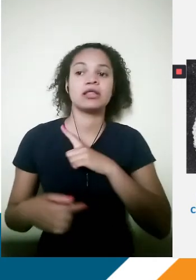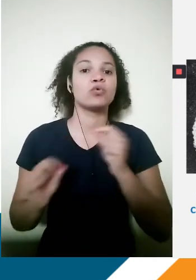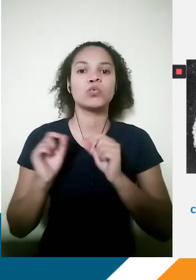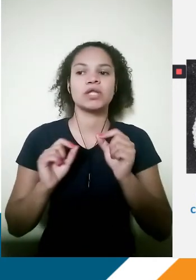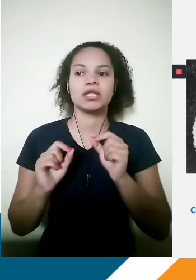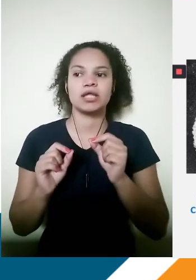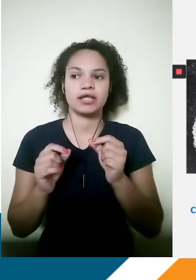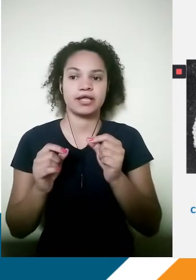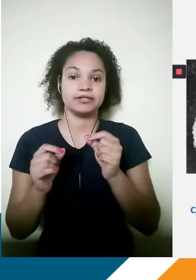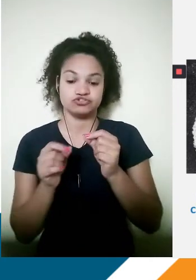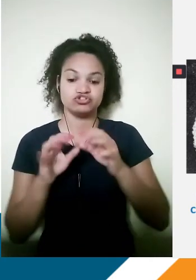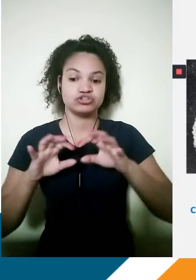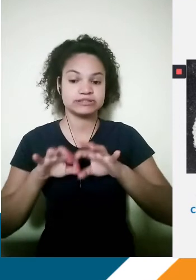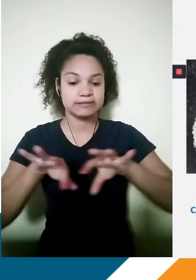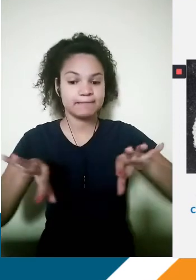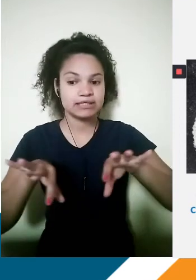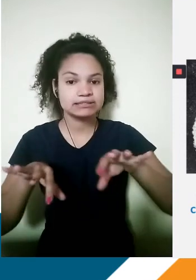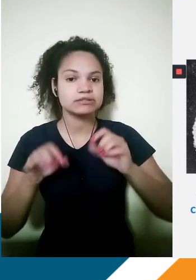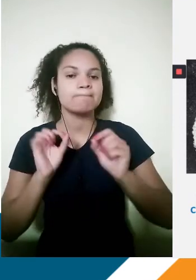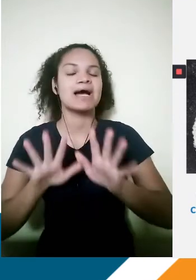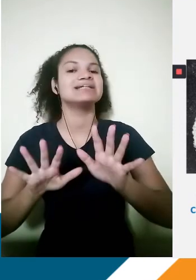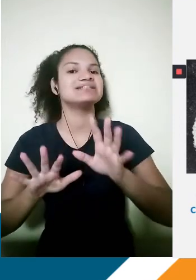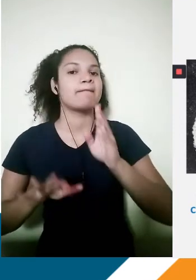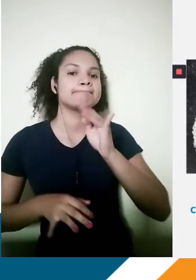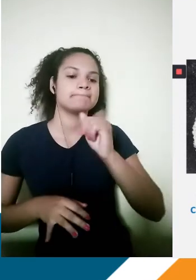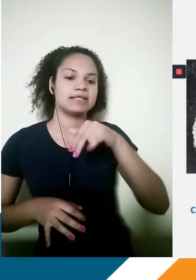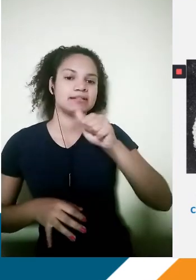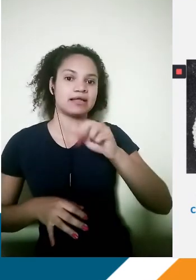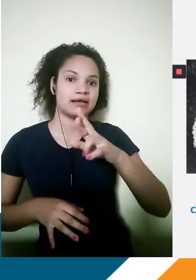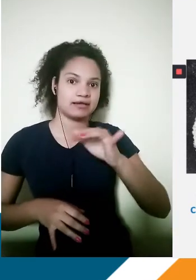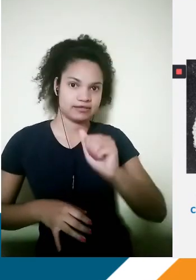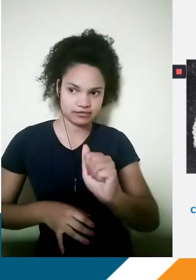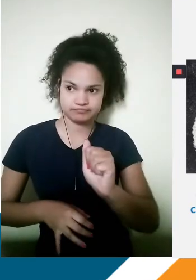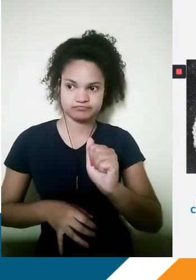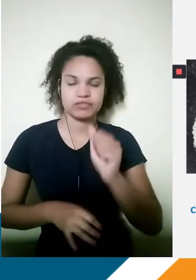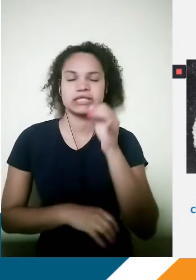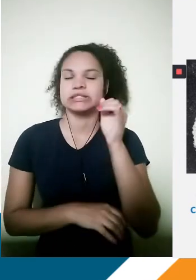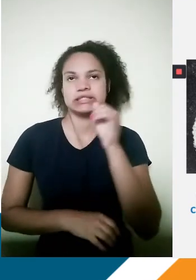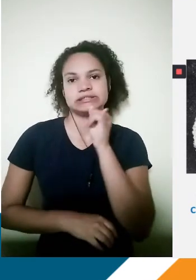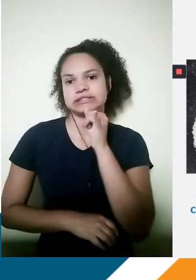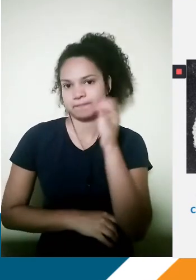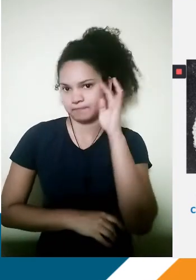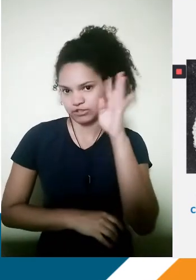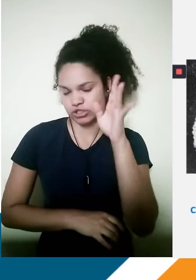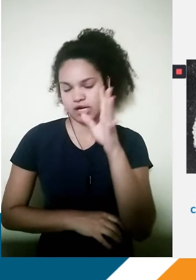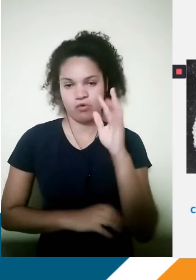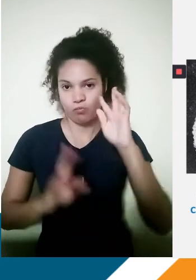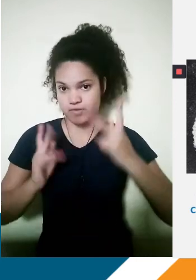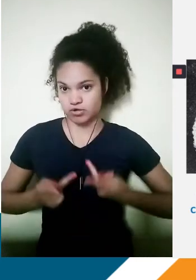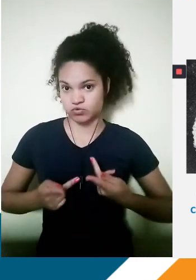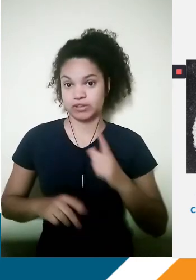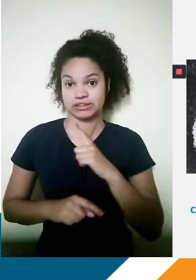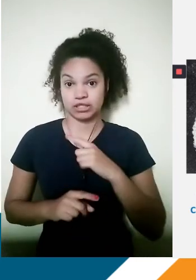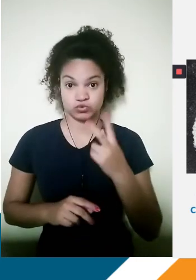de divisão binária. A divisão celular nos seres eucariontes, vamos imaginar aqui que as células humanas,